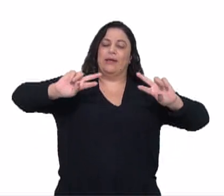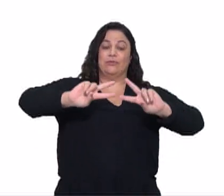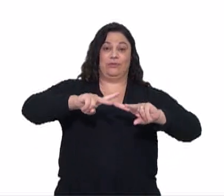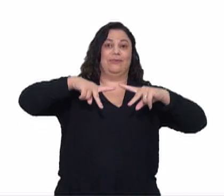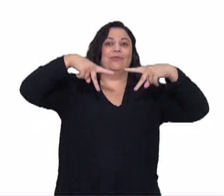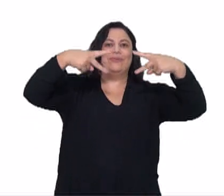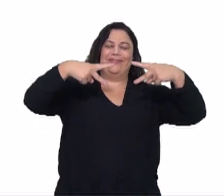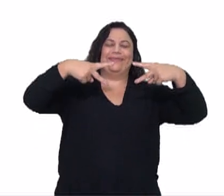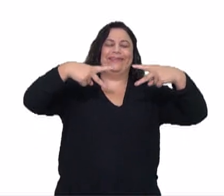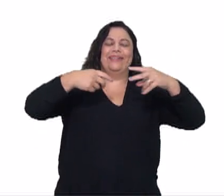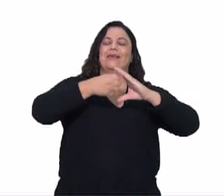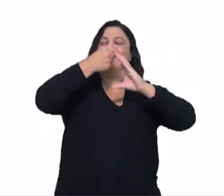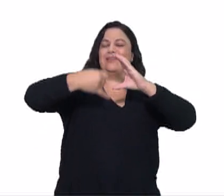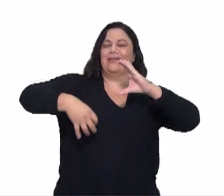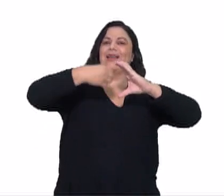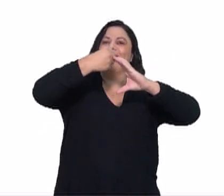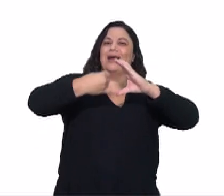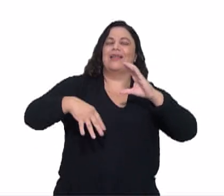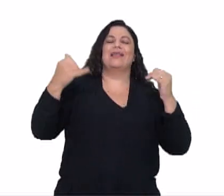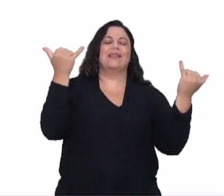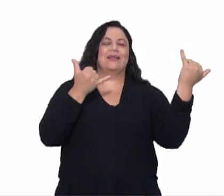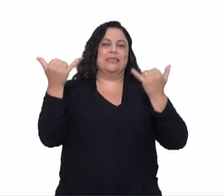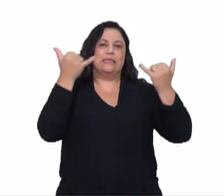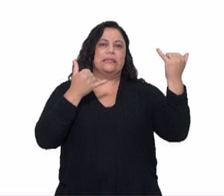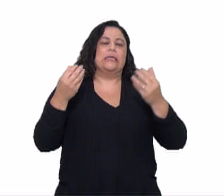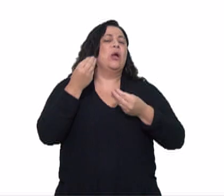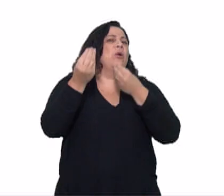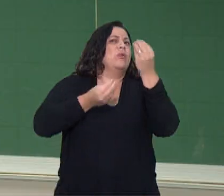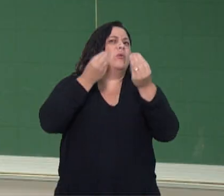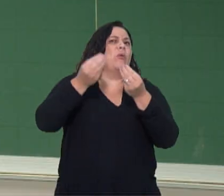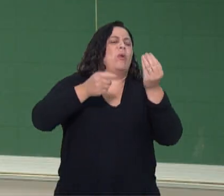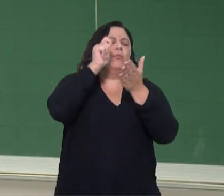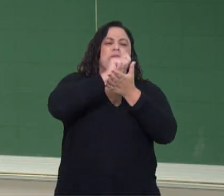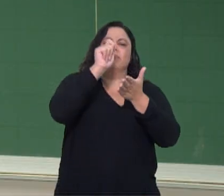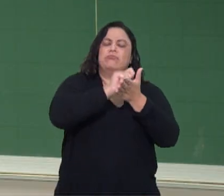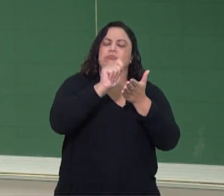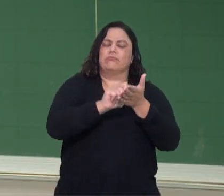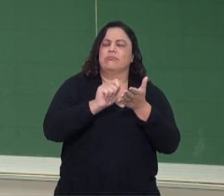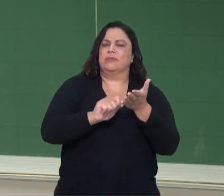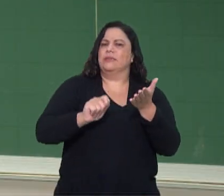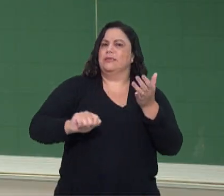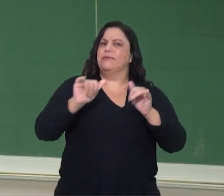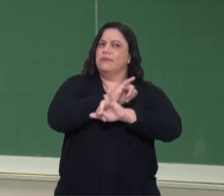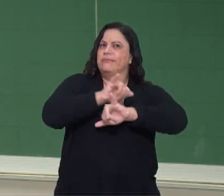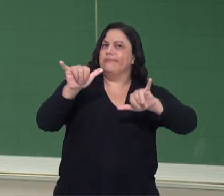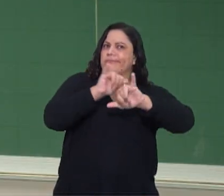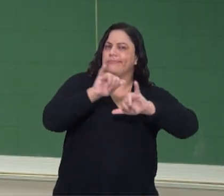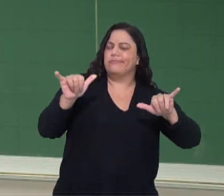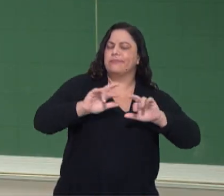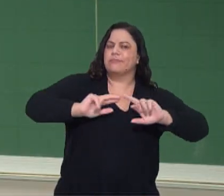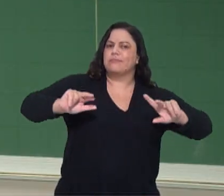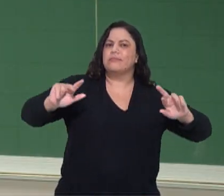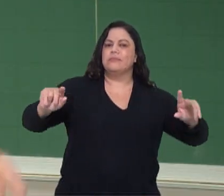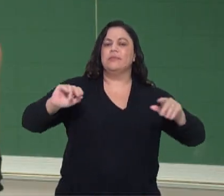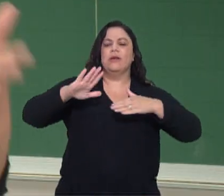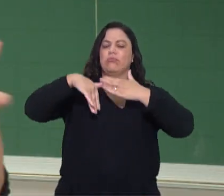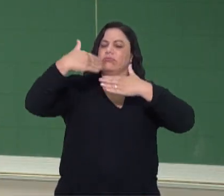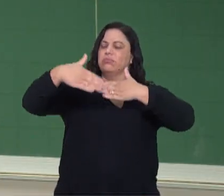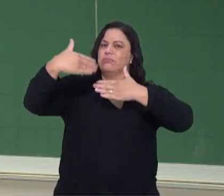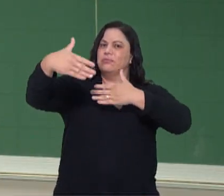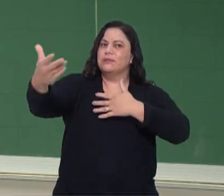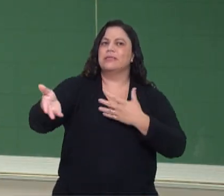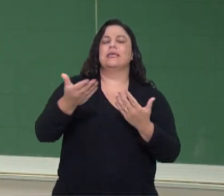as características da notícia, como escrever uma notícia, porque com o passar das aulas, daqui uns dias, nas próximas